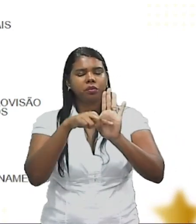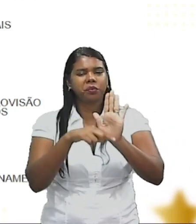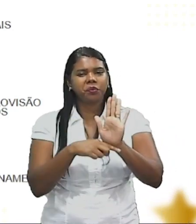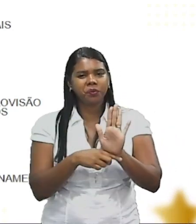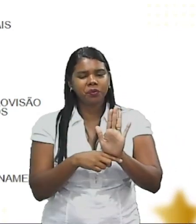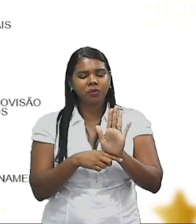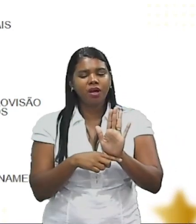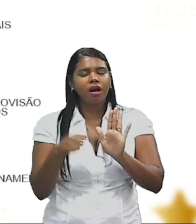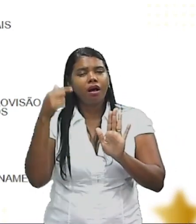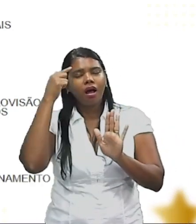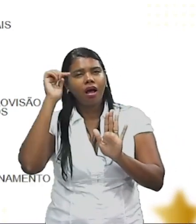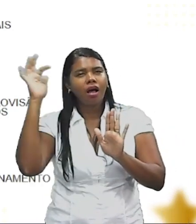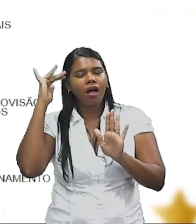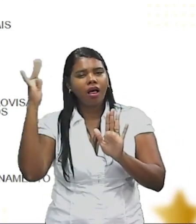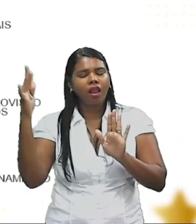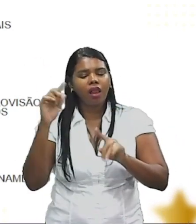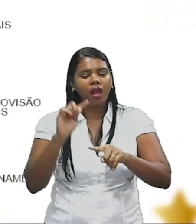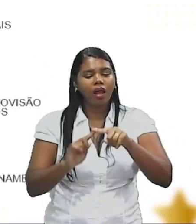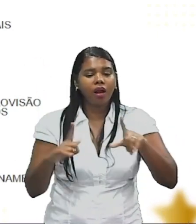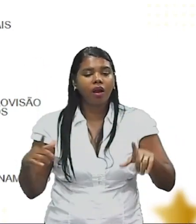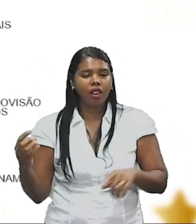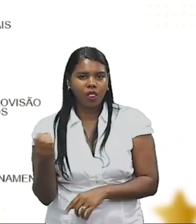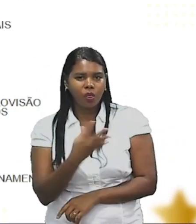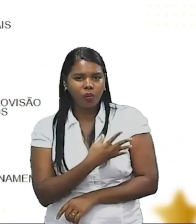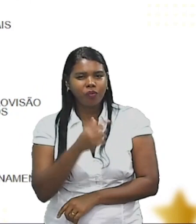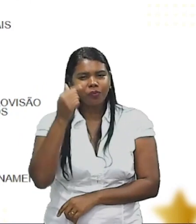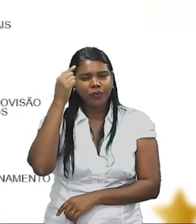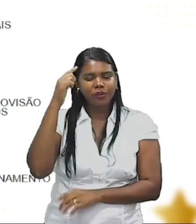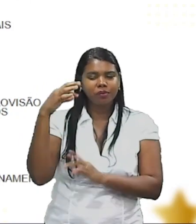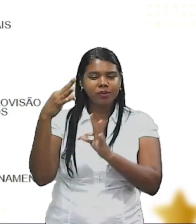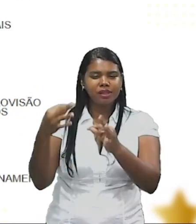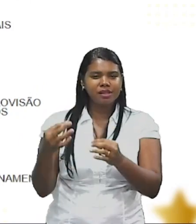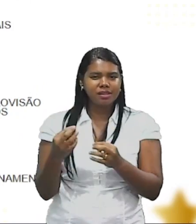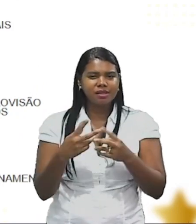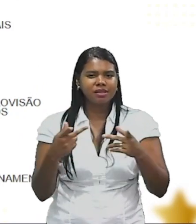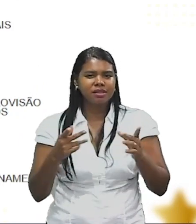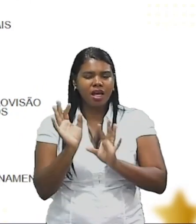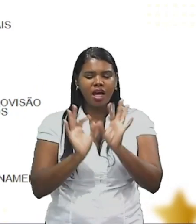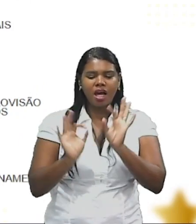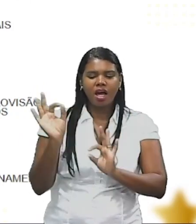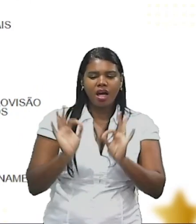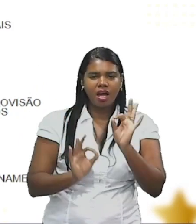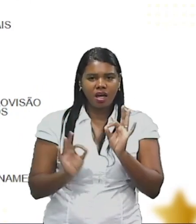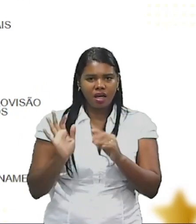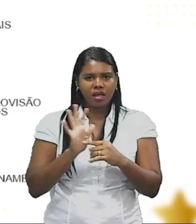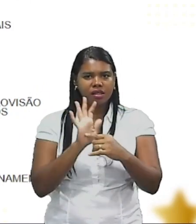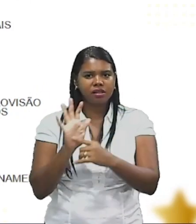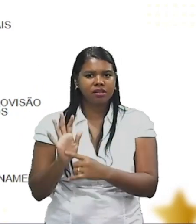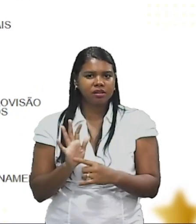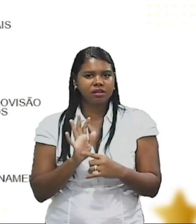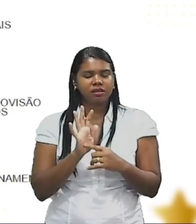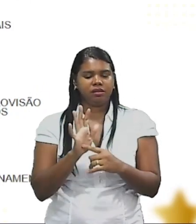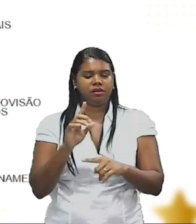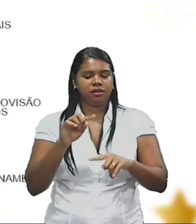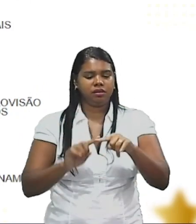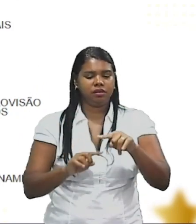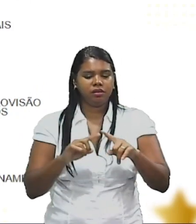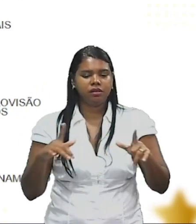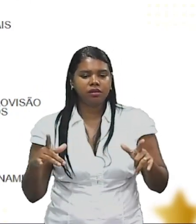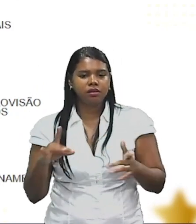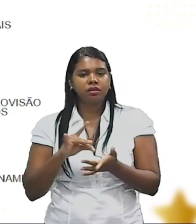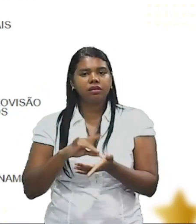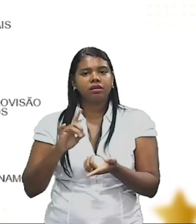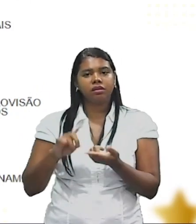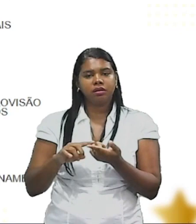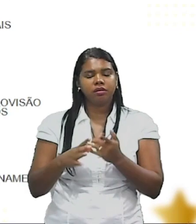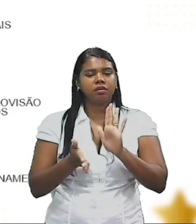produto novo, eu tenho que pensar em toda a parte de qualidade, toda a parte de aquisição de matéria-prima, toda a parte de